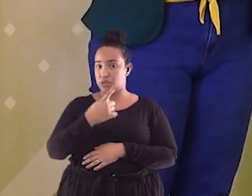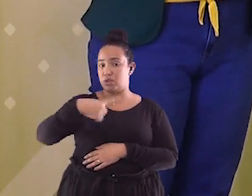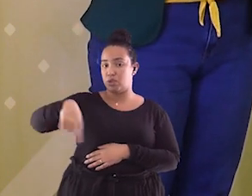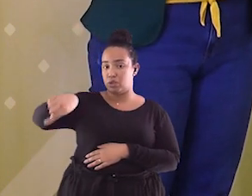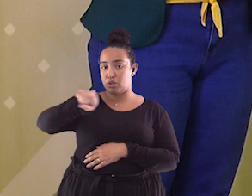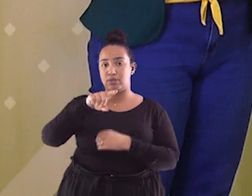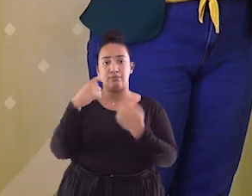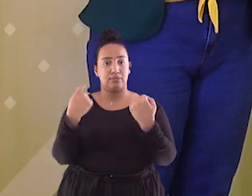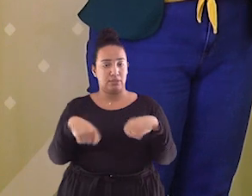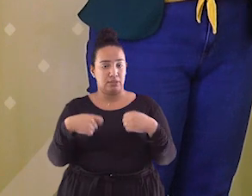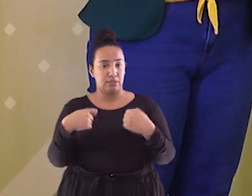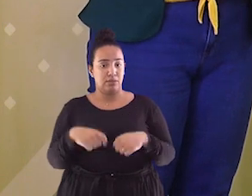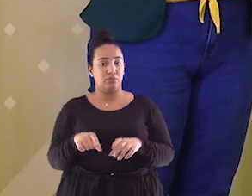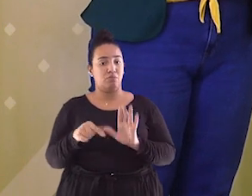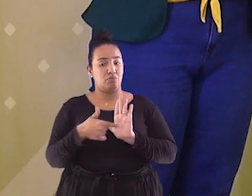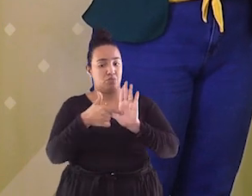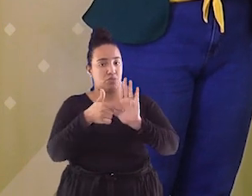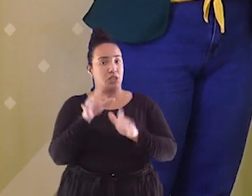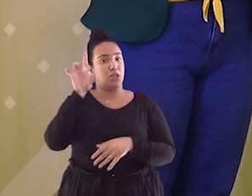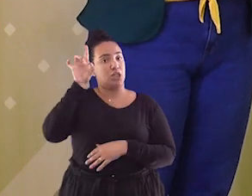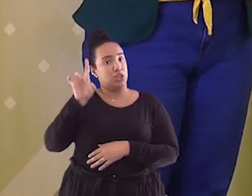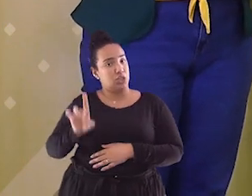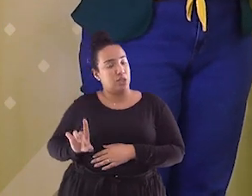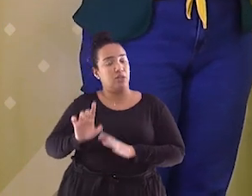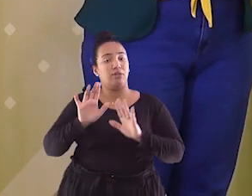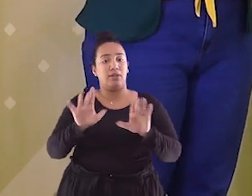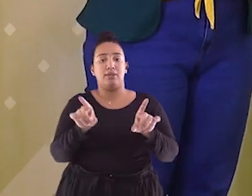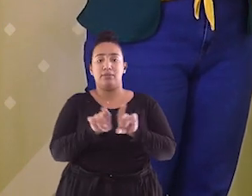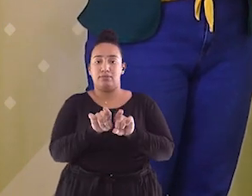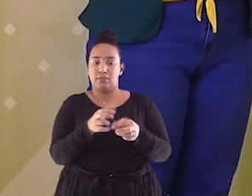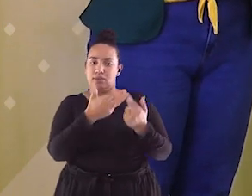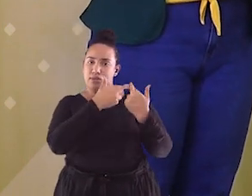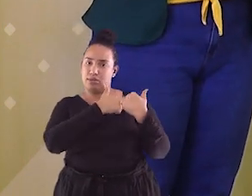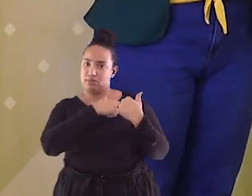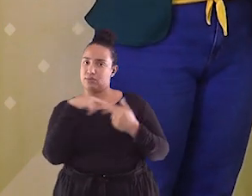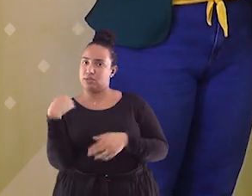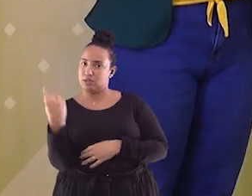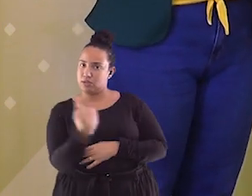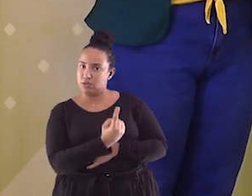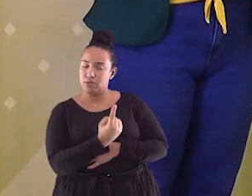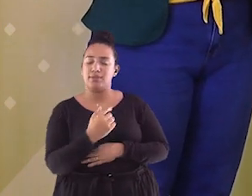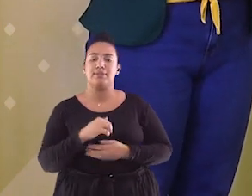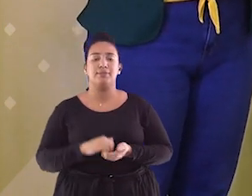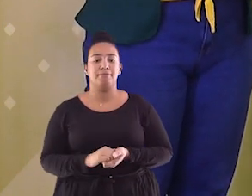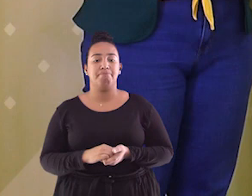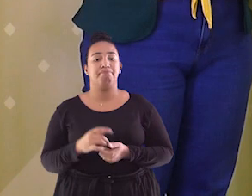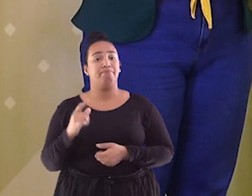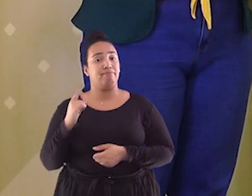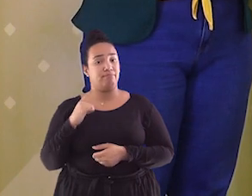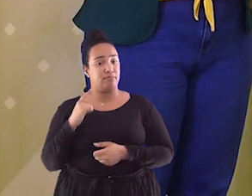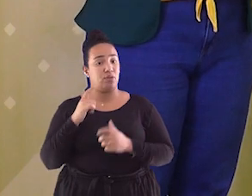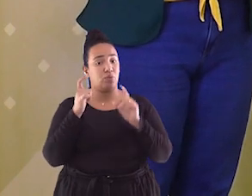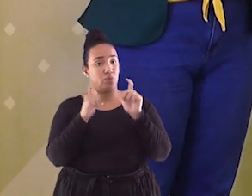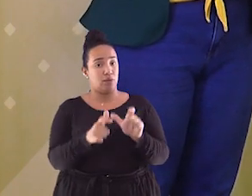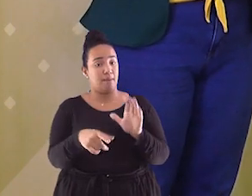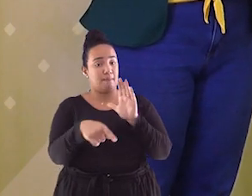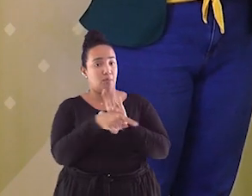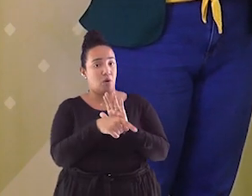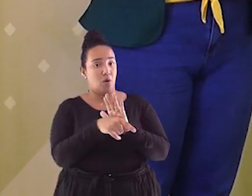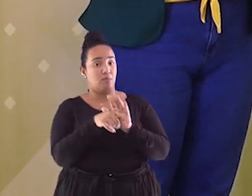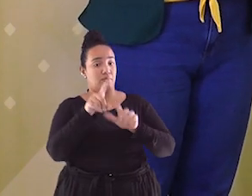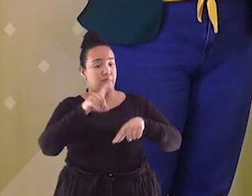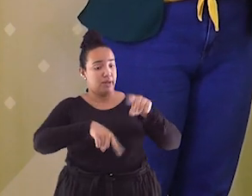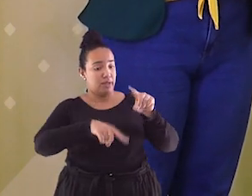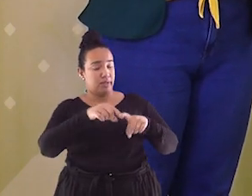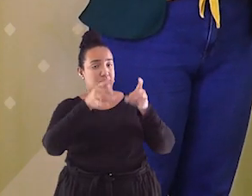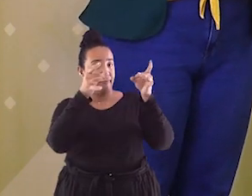os nossos direitos, mas também os nossos deveres, as nossas obrigações. Existem locais apropriados para descartes,